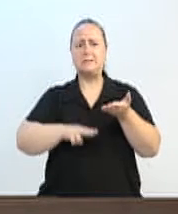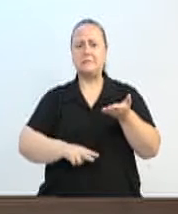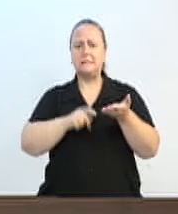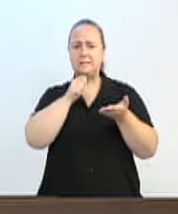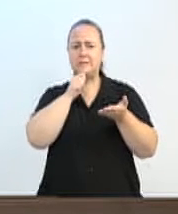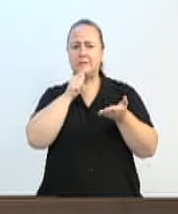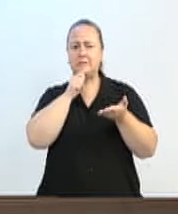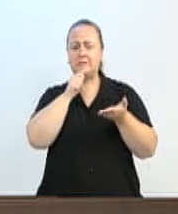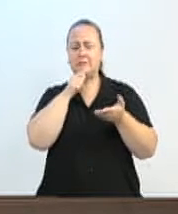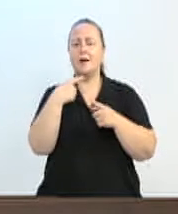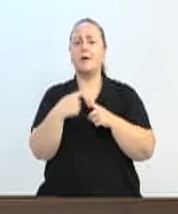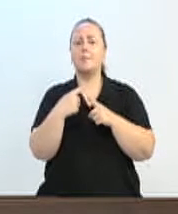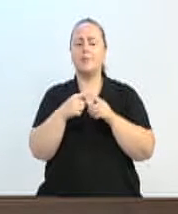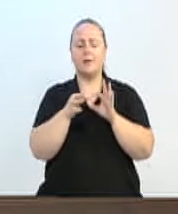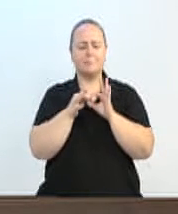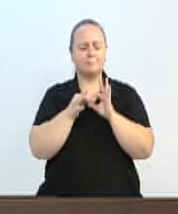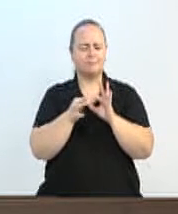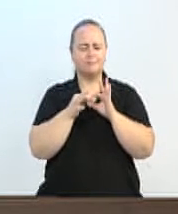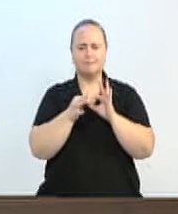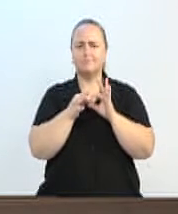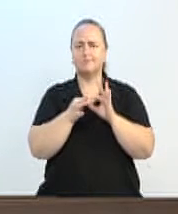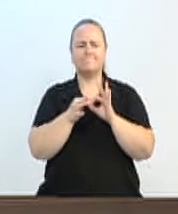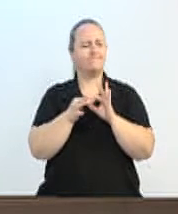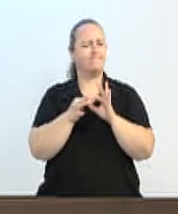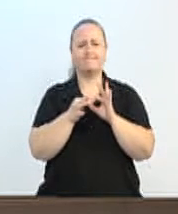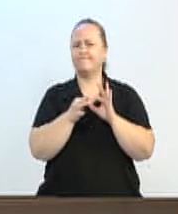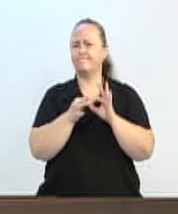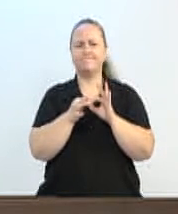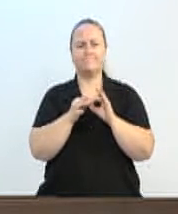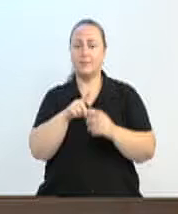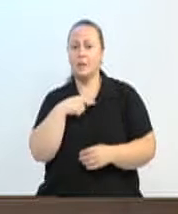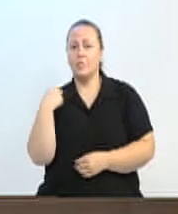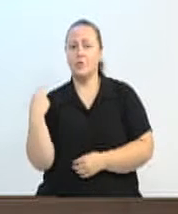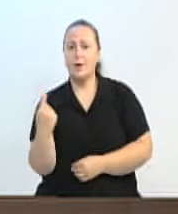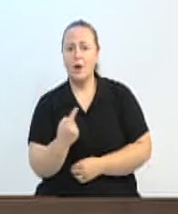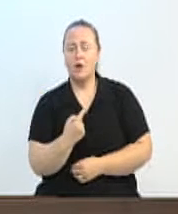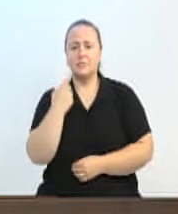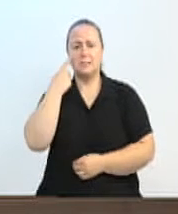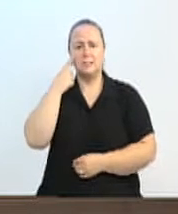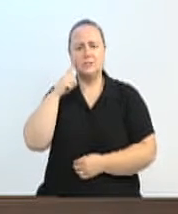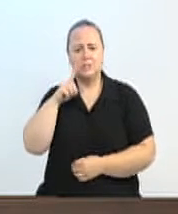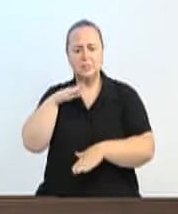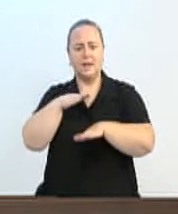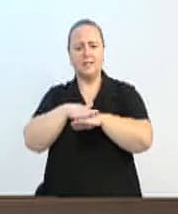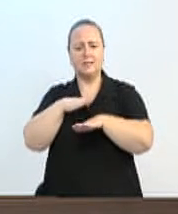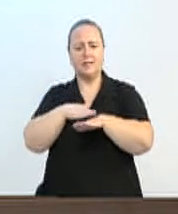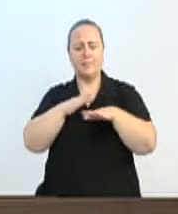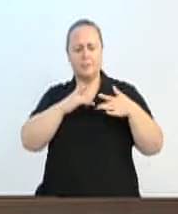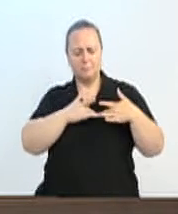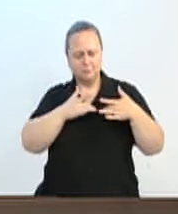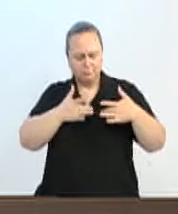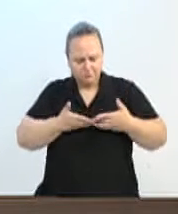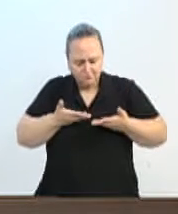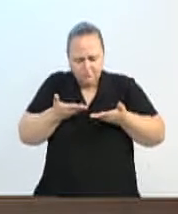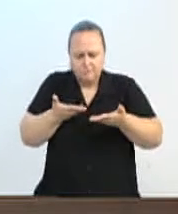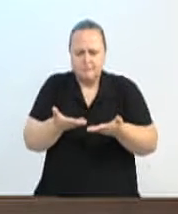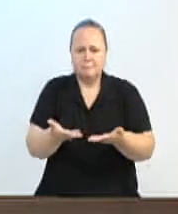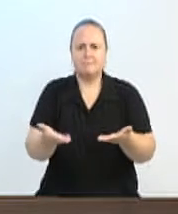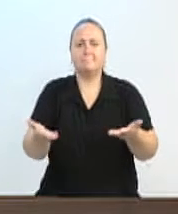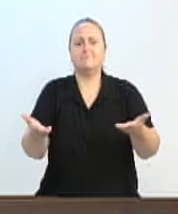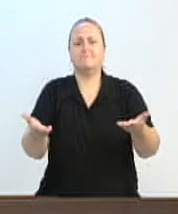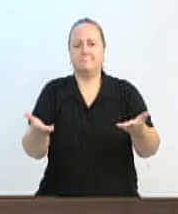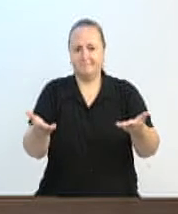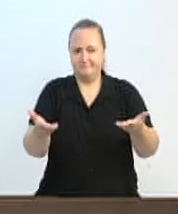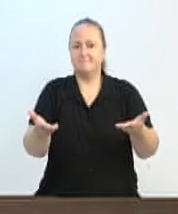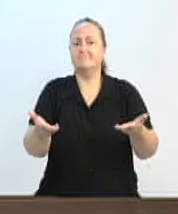companhia porque nós entregamos não só o nosso suor nossos dias mas tudo nosso coração essa cidade